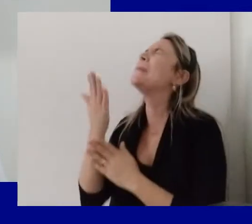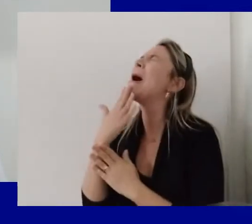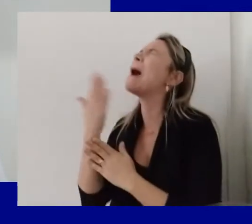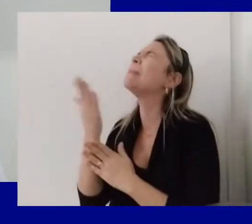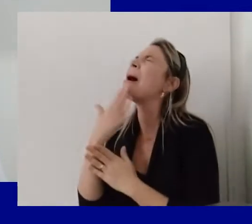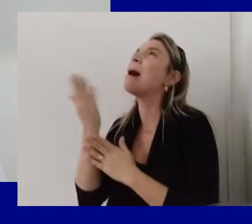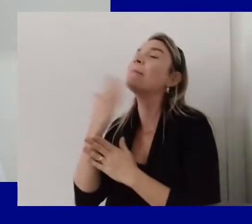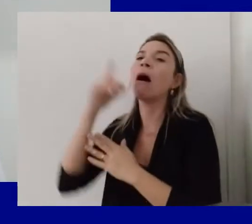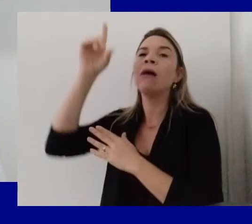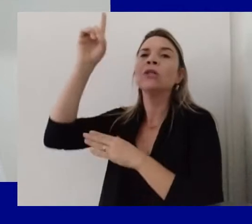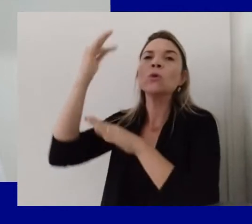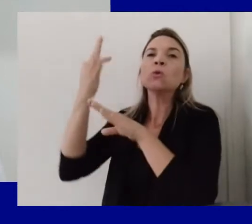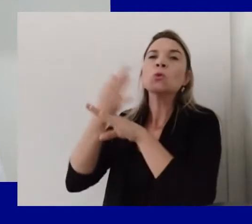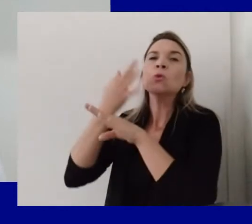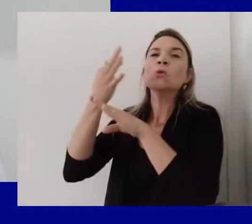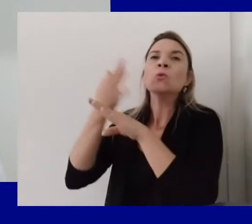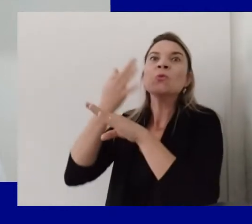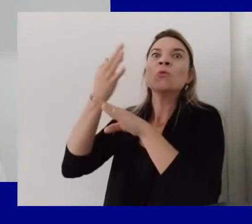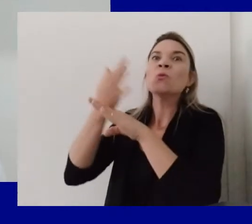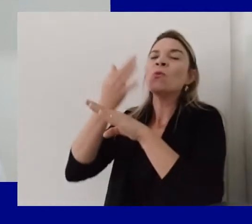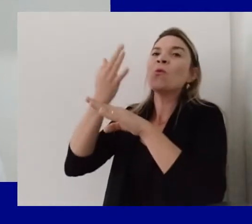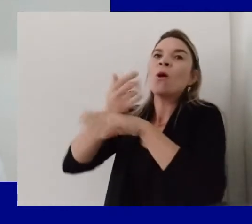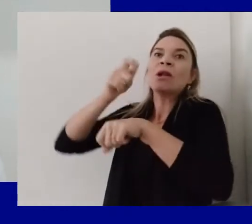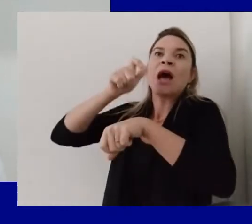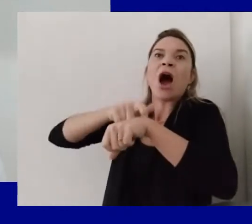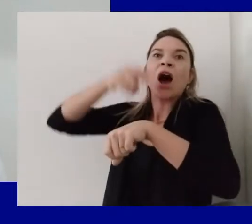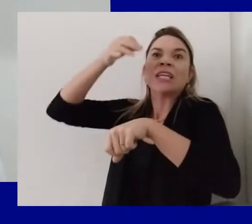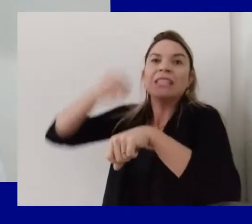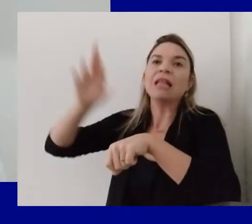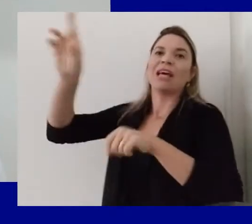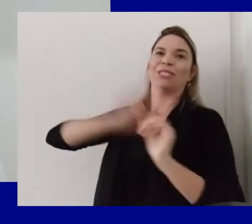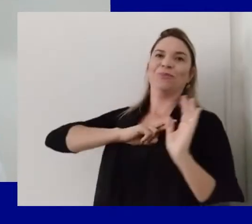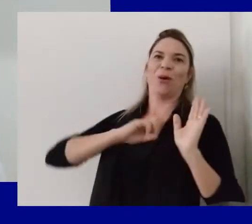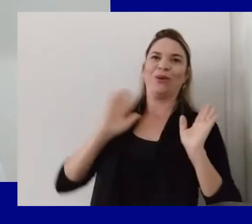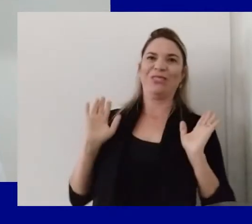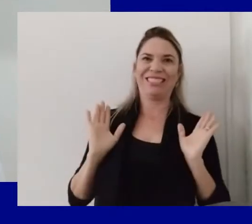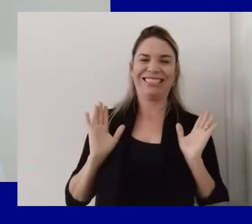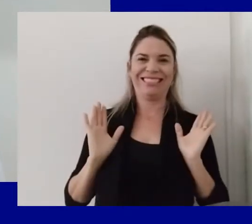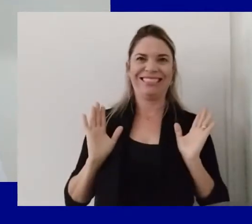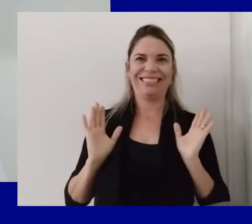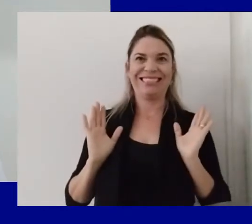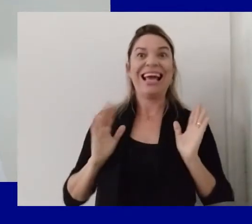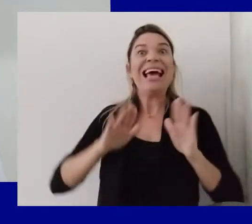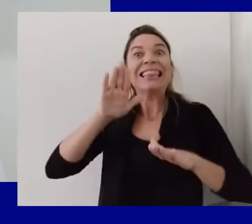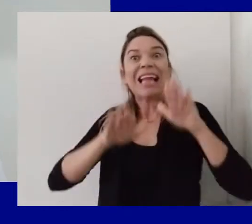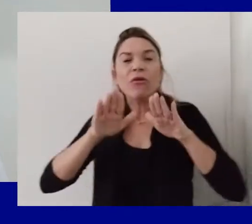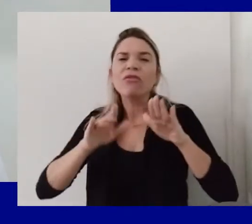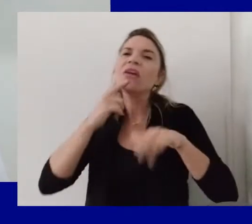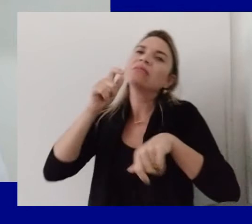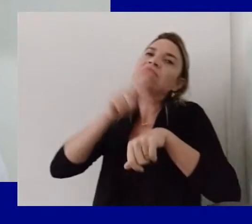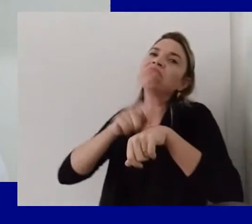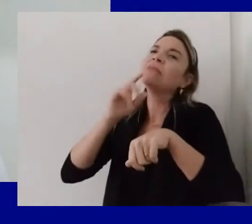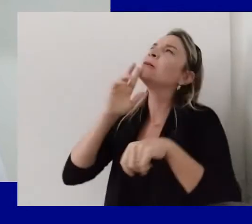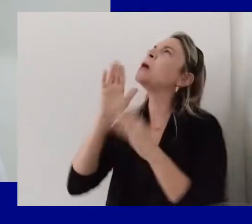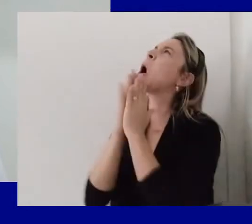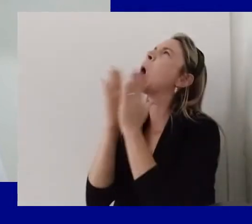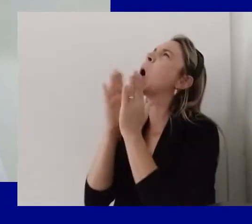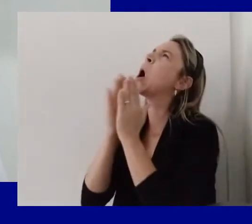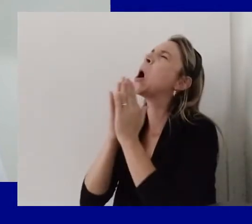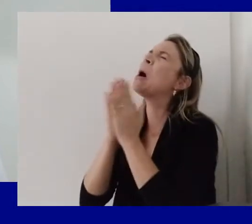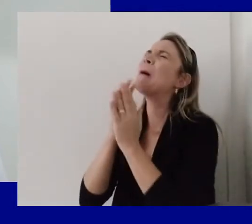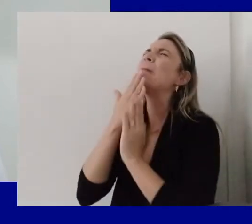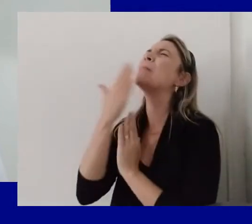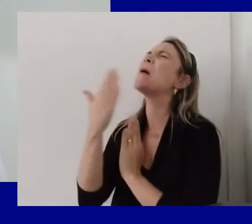não respondeu é porque não é de acordo com a sua vontade ou Ele está nos preparando para que sejamos fortalecidos na